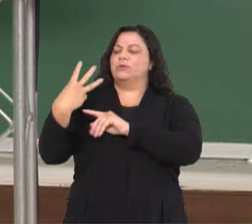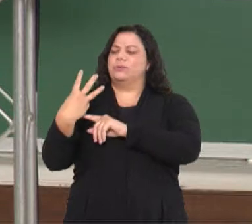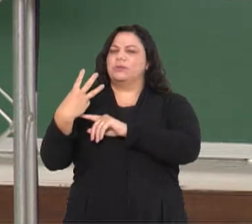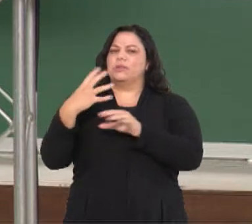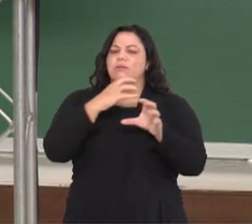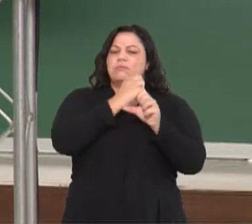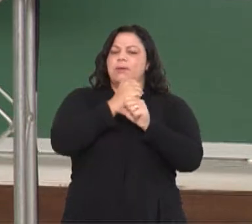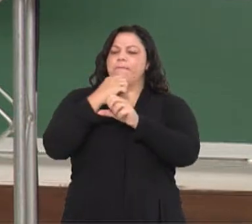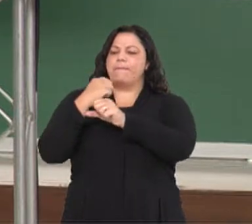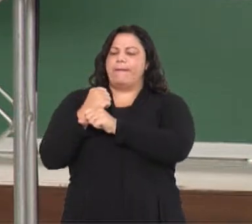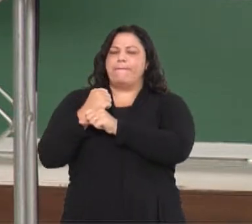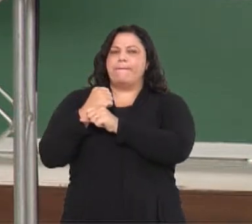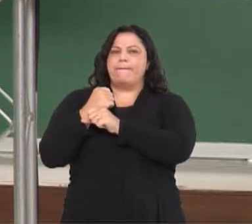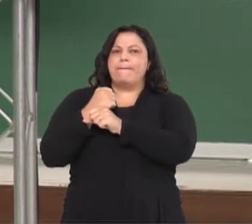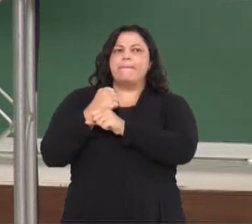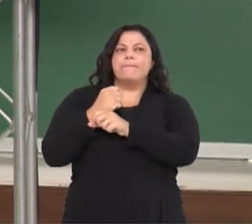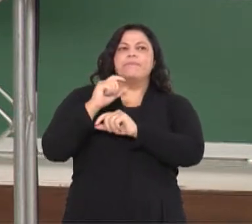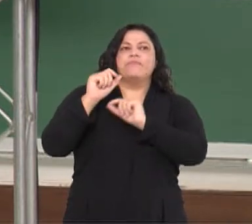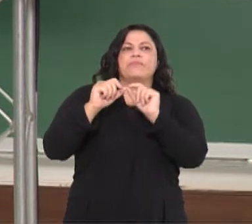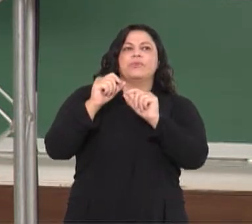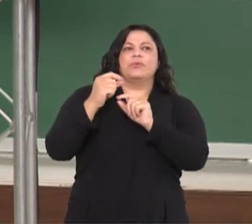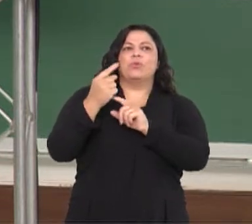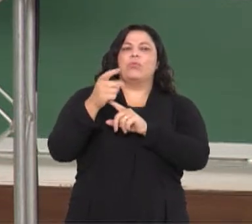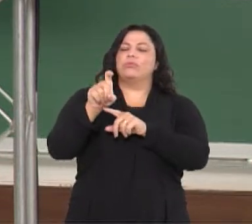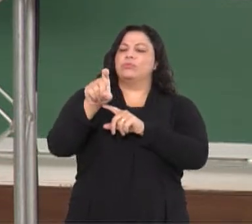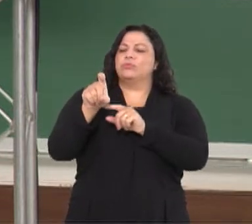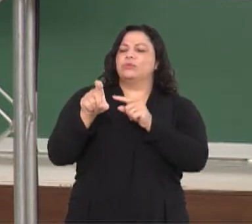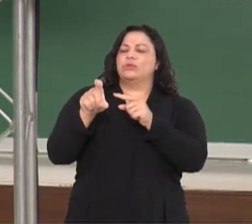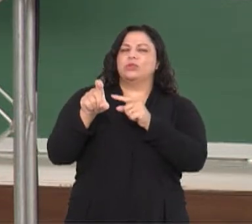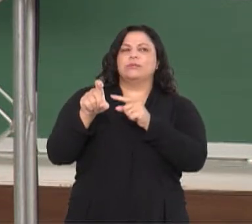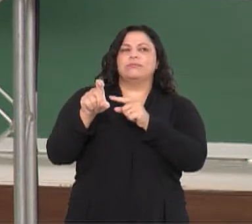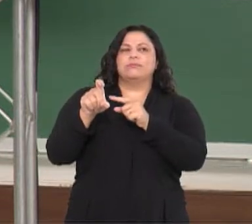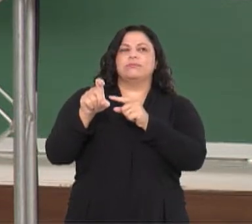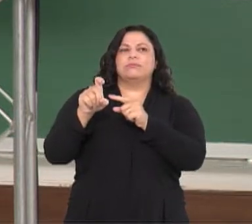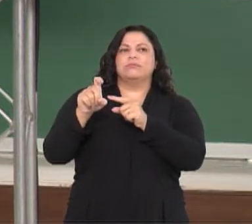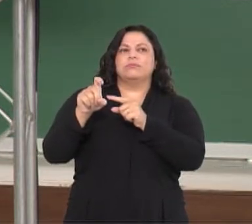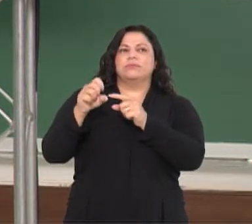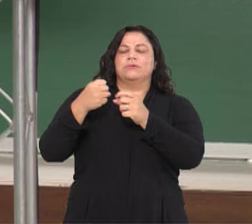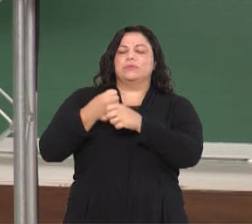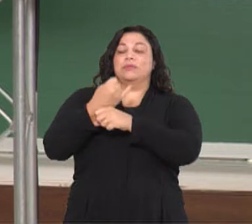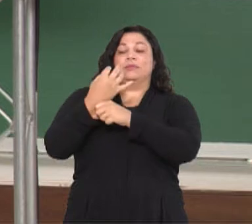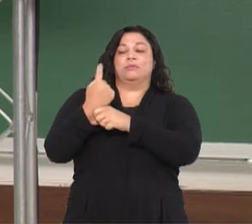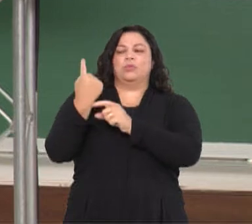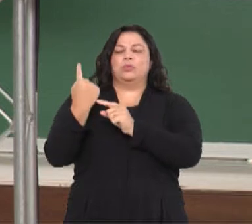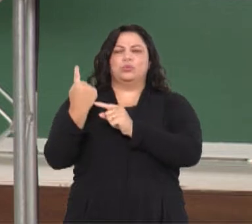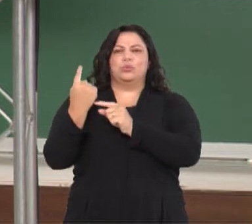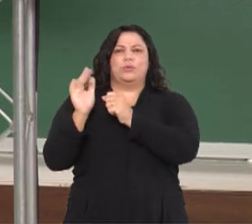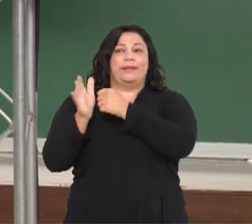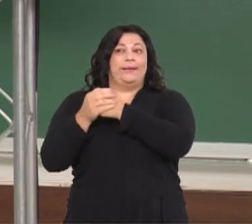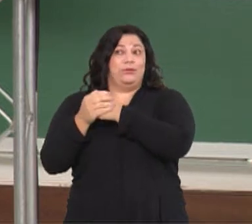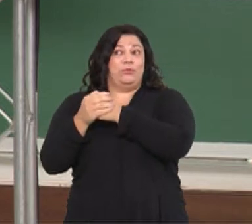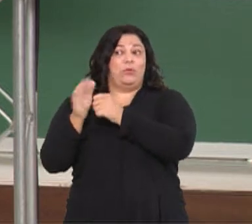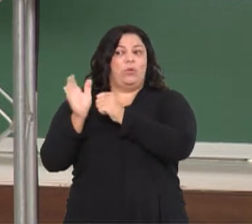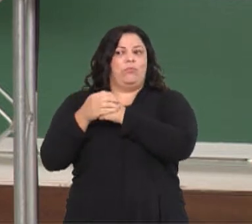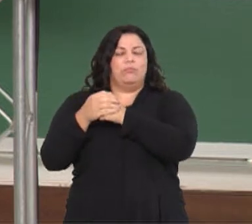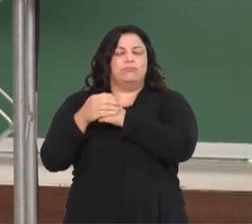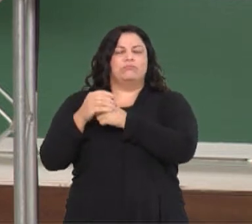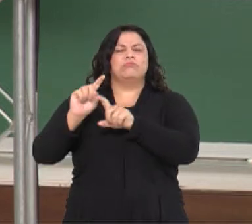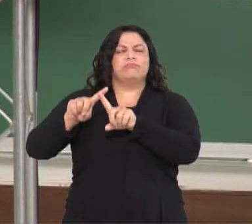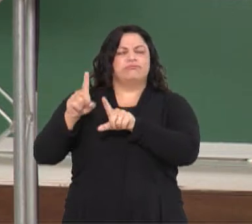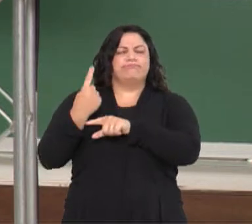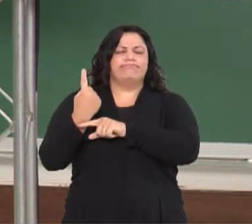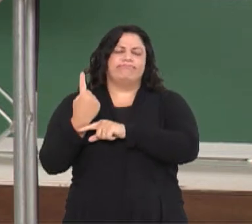os dois. Com a variável x, expoente 1, está escondidinho, mas é 1, né? Quem eu tenho à frente